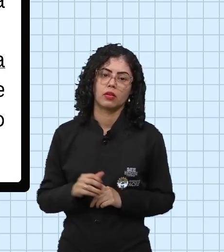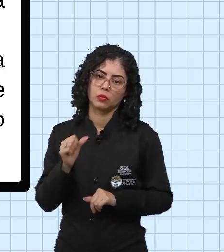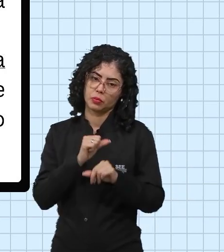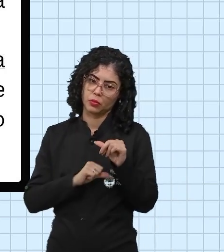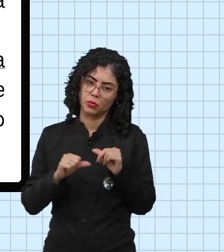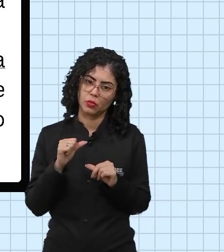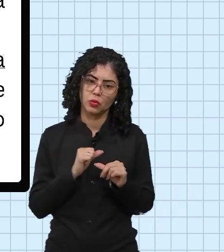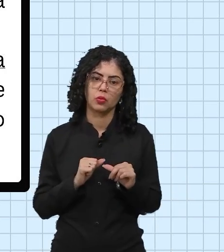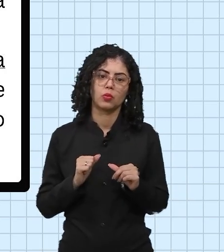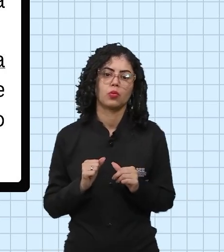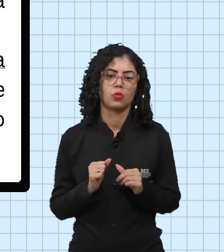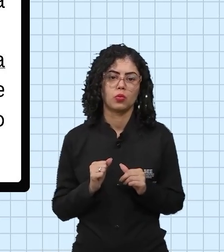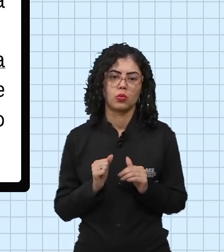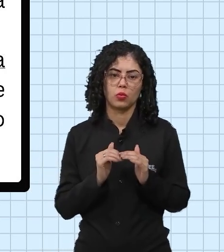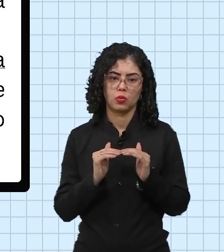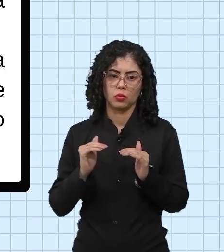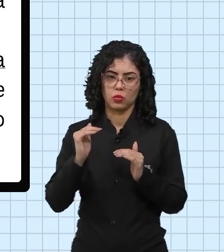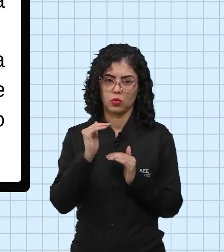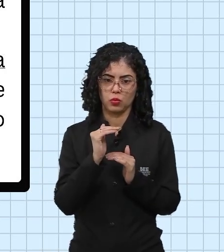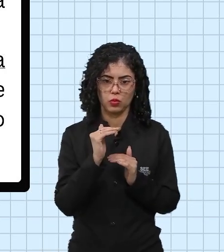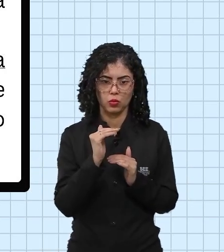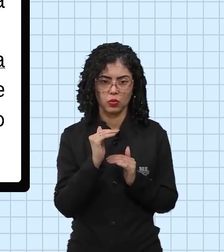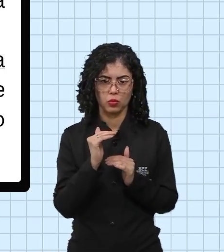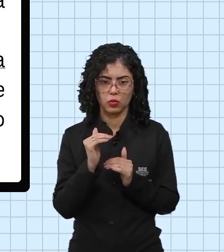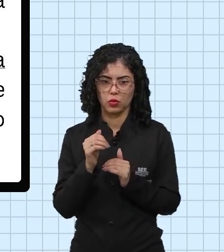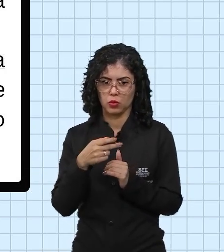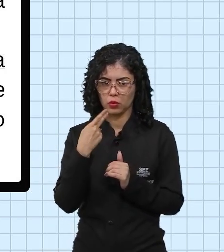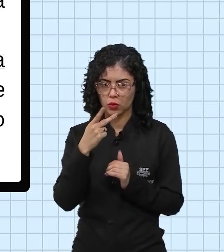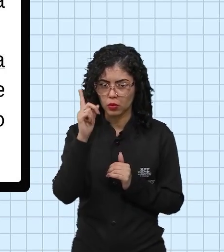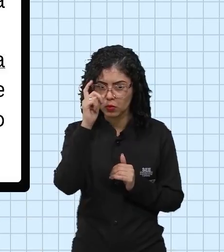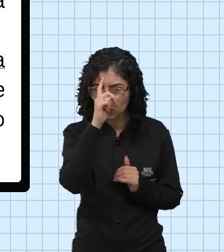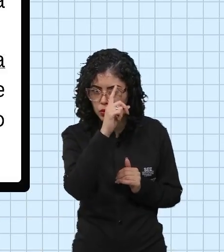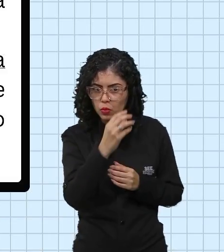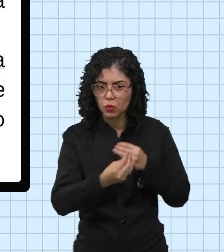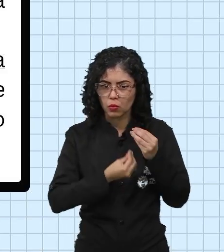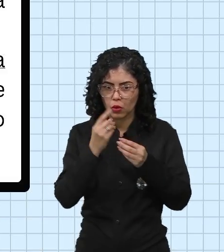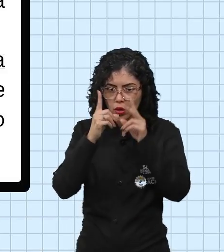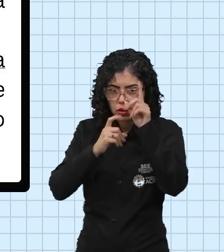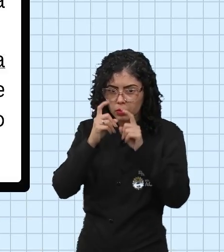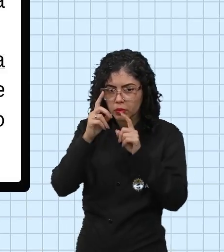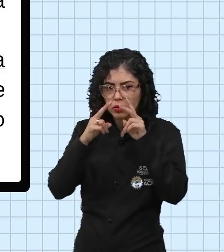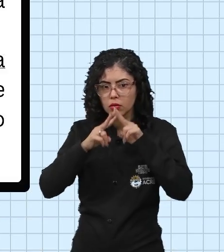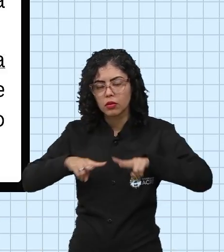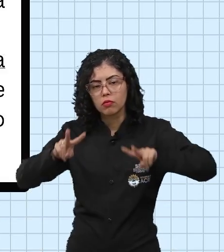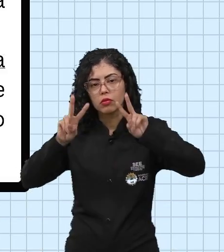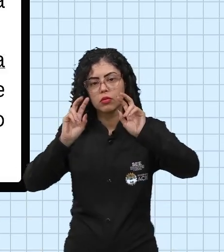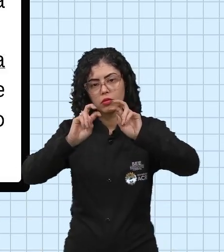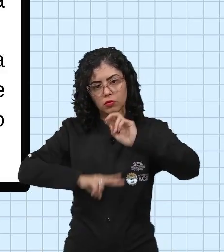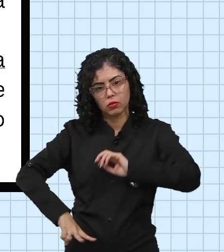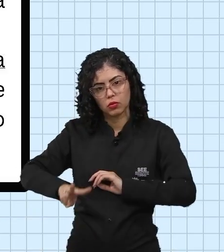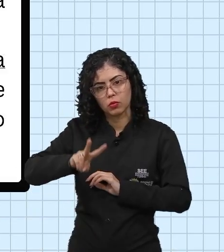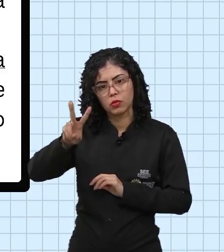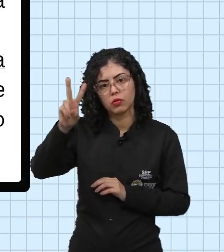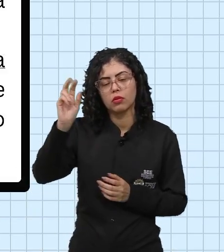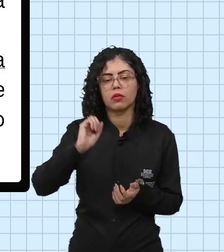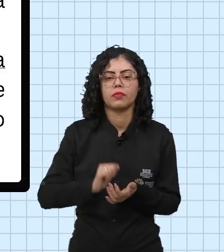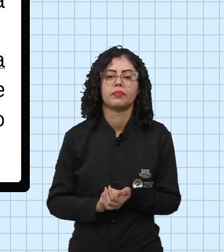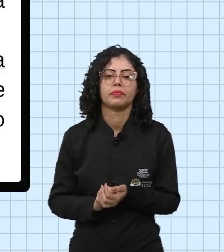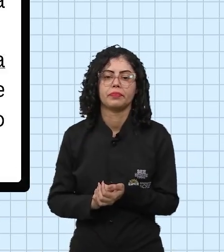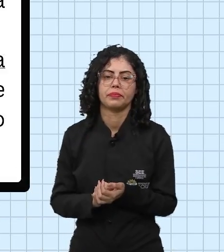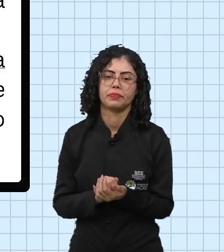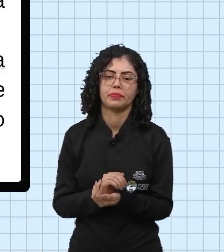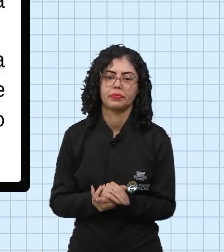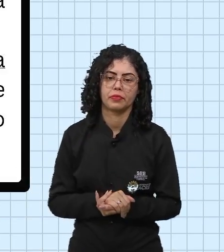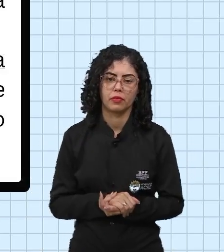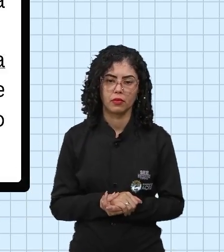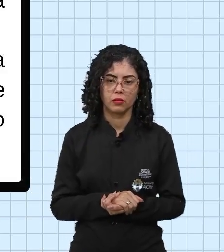oposição subjetiva. O autor contrasta a dificuldade com amor, expressando sua visão sobre o valor dos